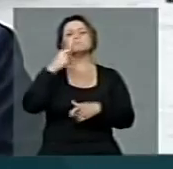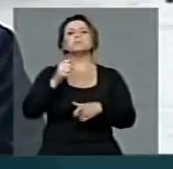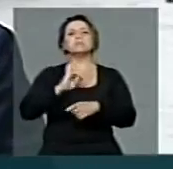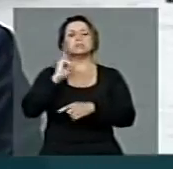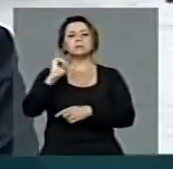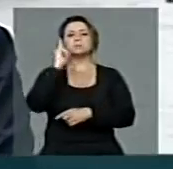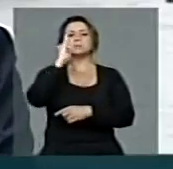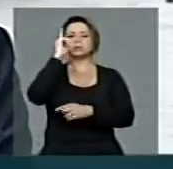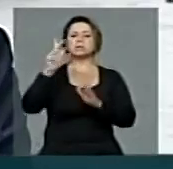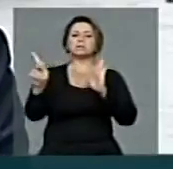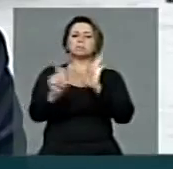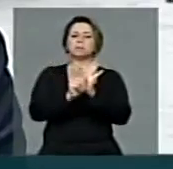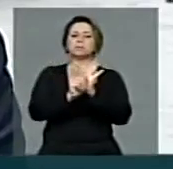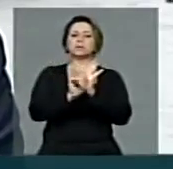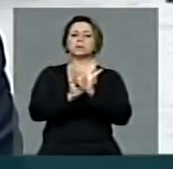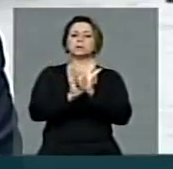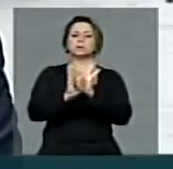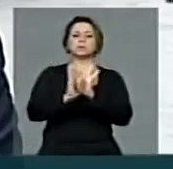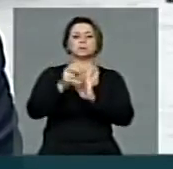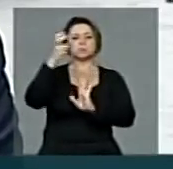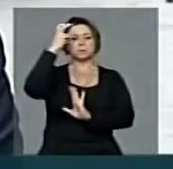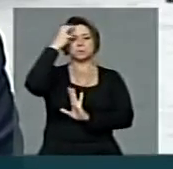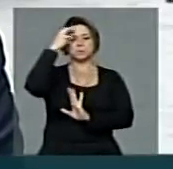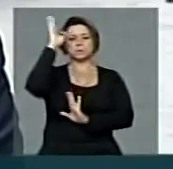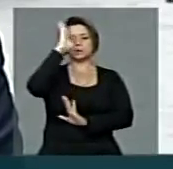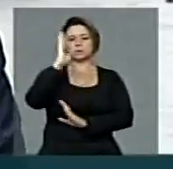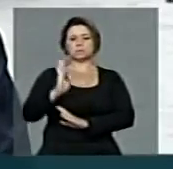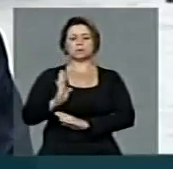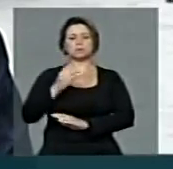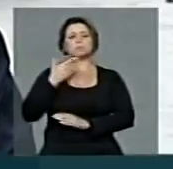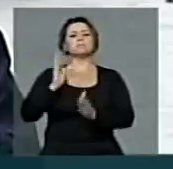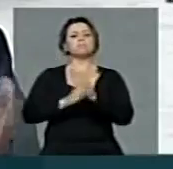nossa identidade cultural. Parabéns